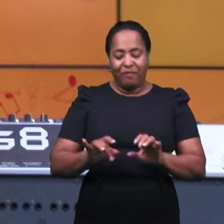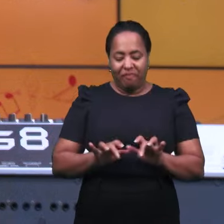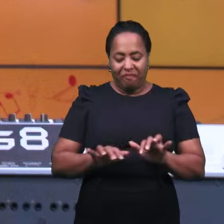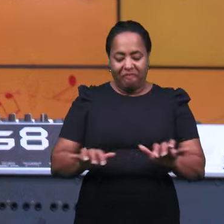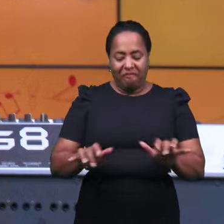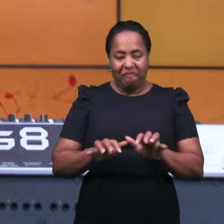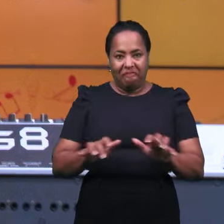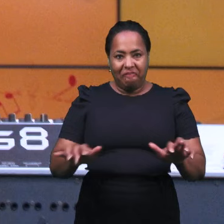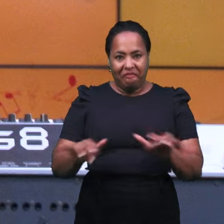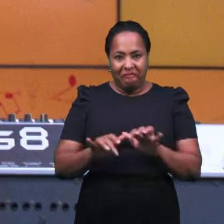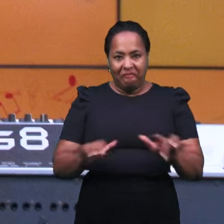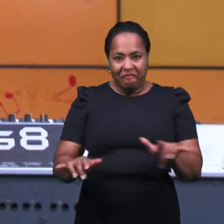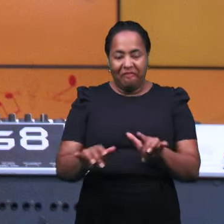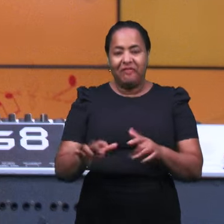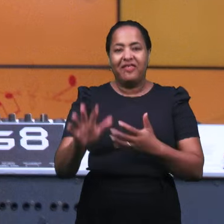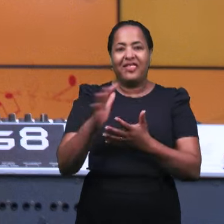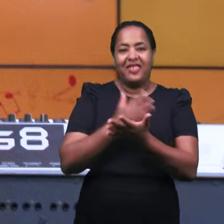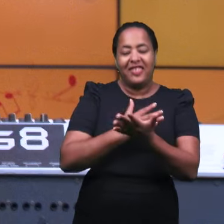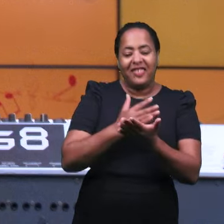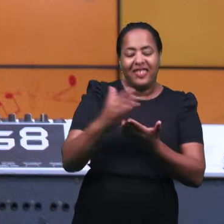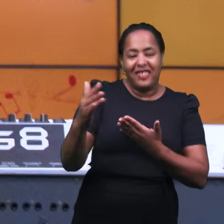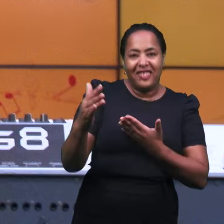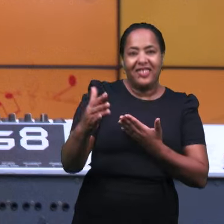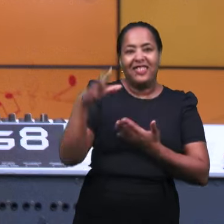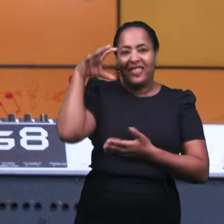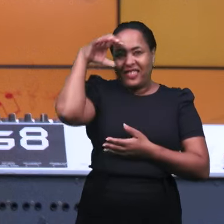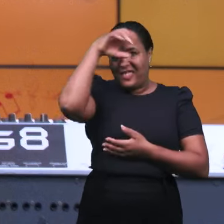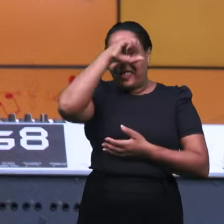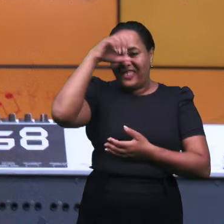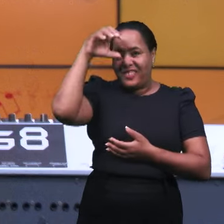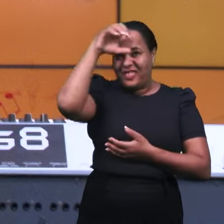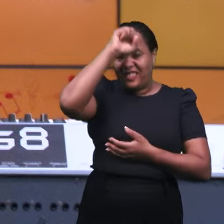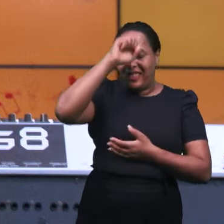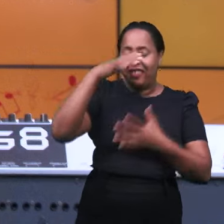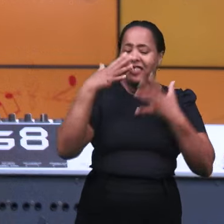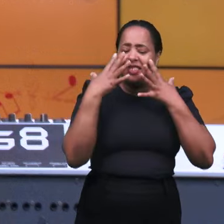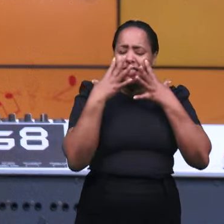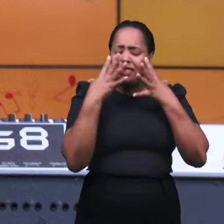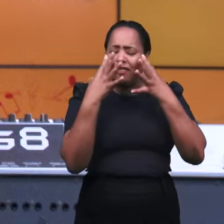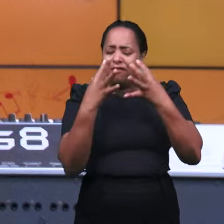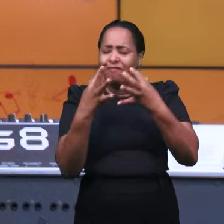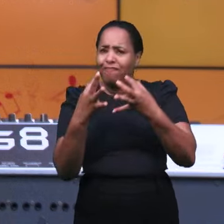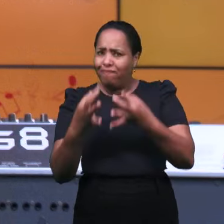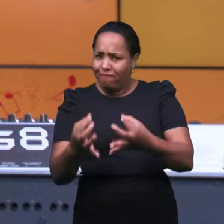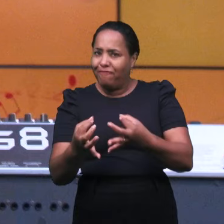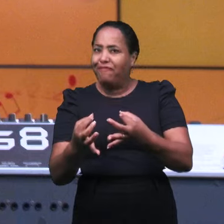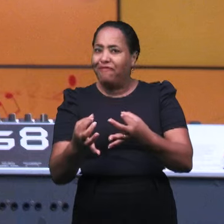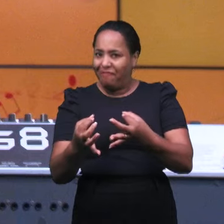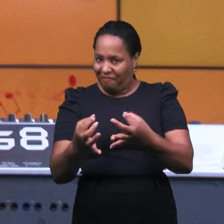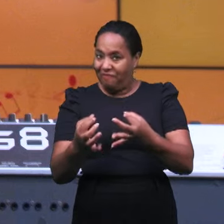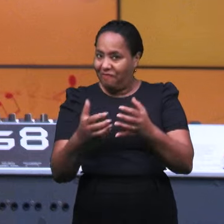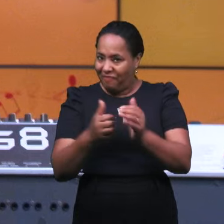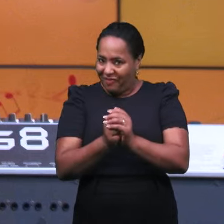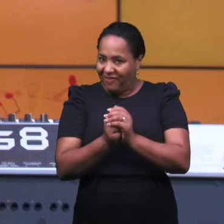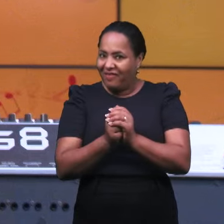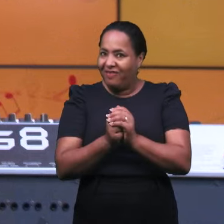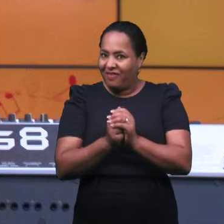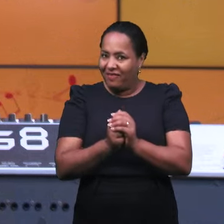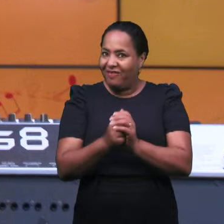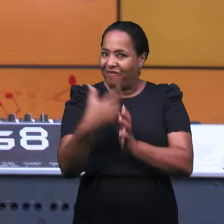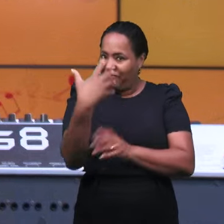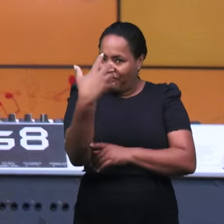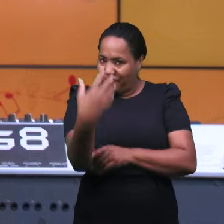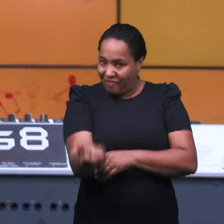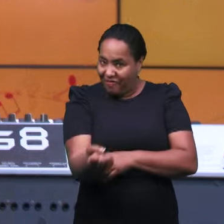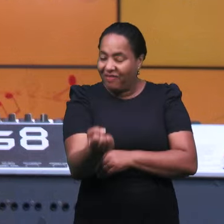tecladistas, para nós começarmos a aprender e prestar bastante atenção. Amém? Vamos